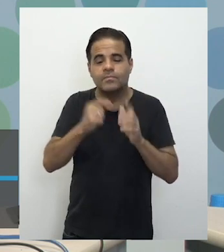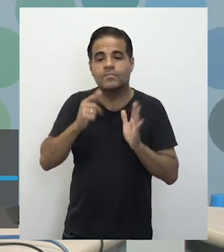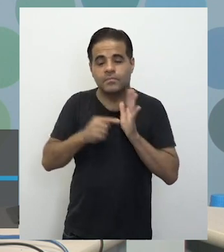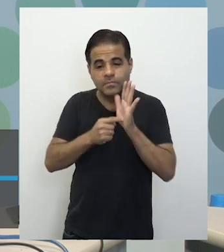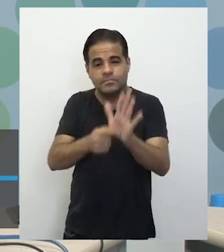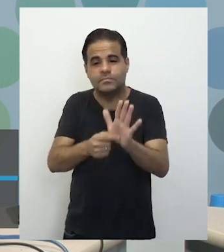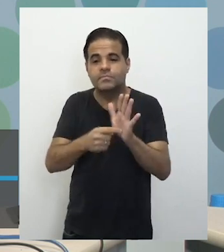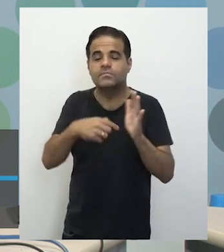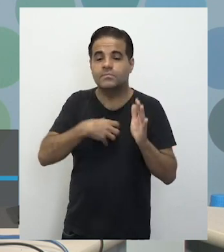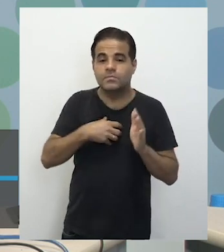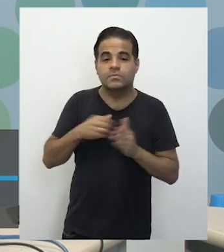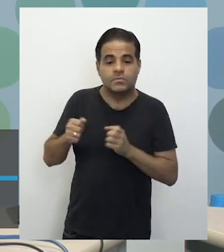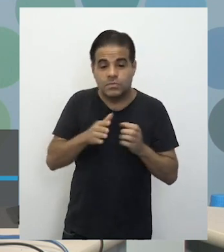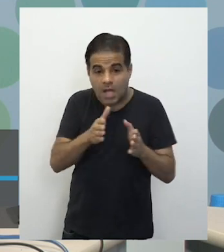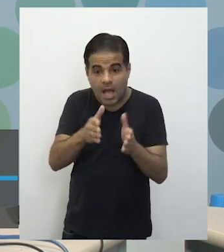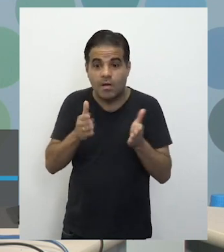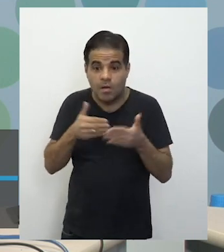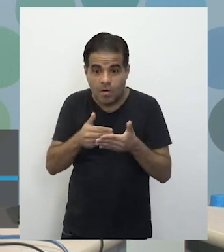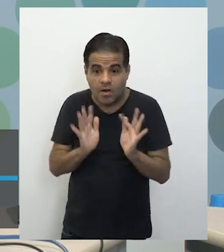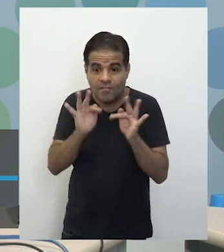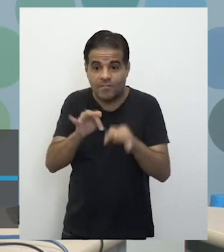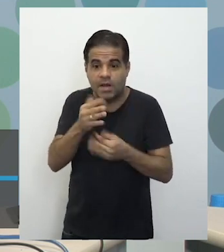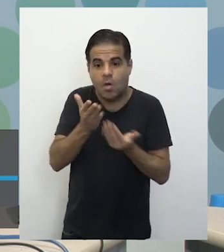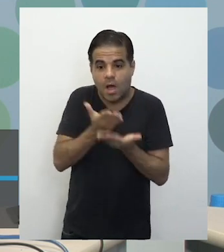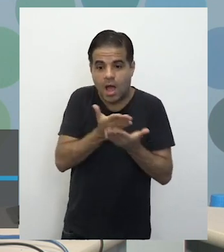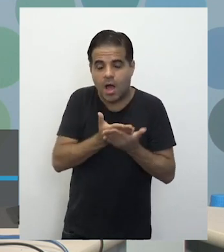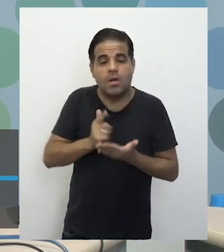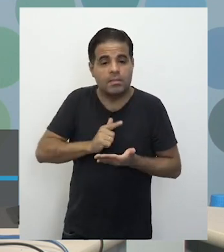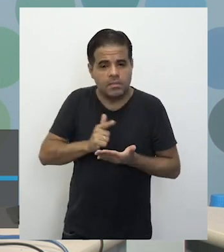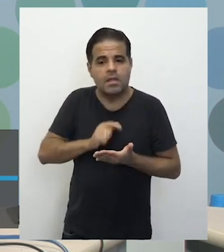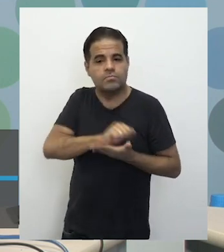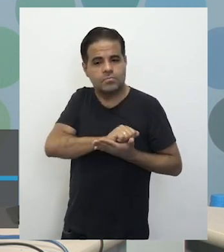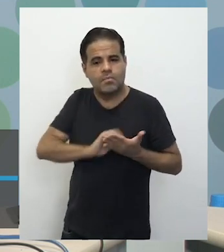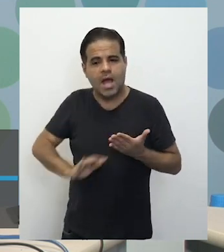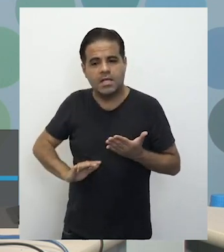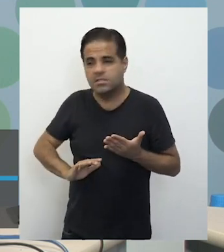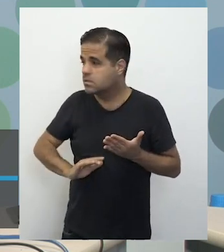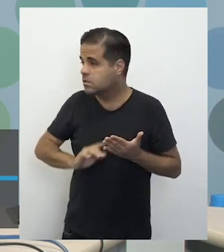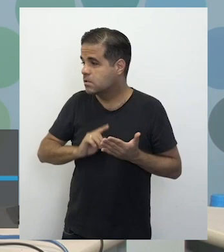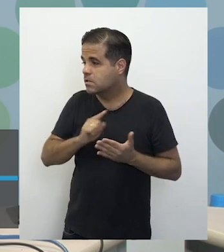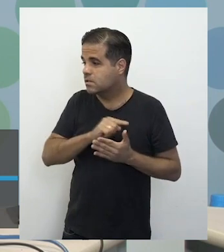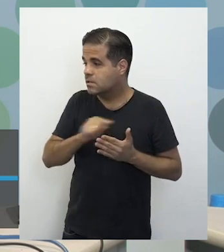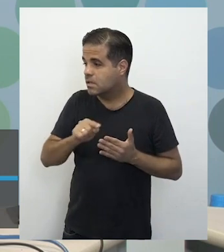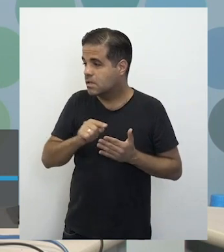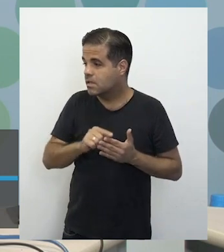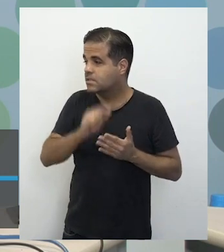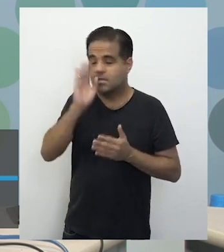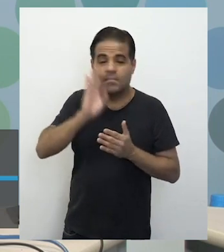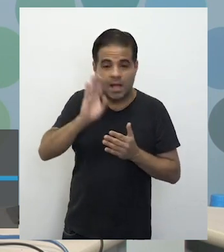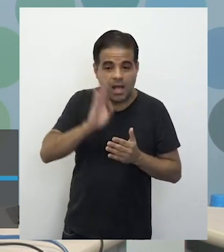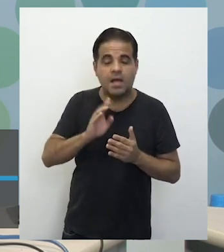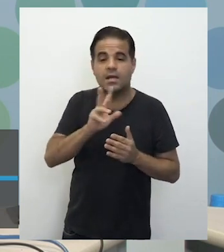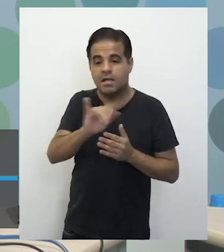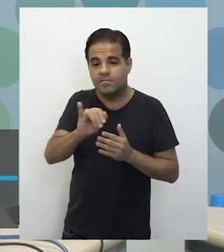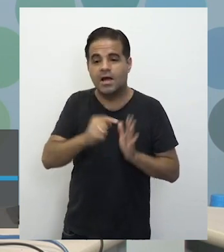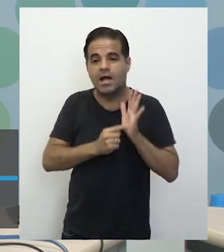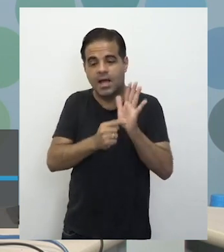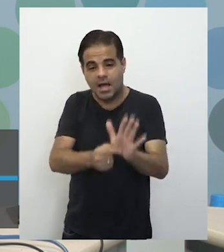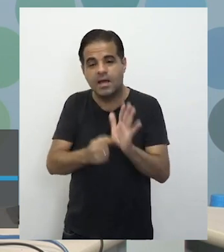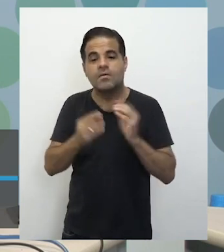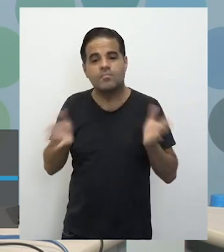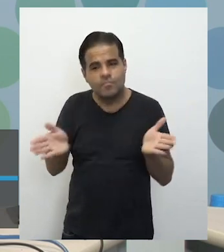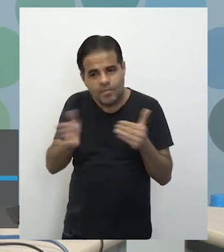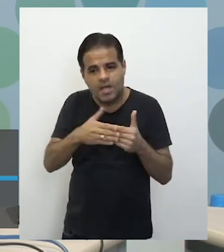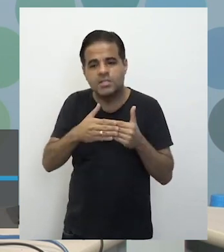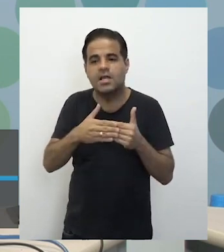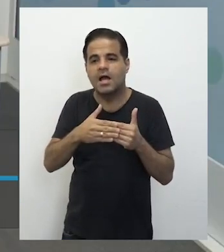da aula, a gente já está caminhando para o nosso final da aula, nós temos uma atividade, que é uma atividade muito bacana que vai fechar essa nossa